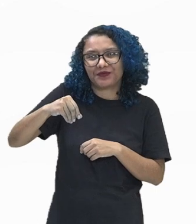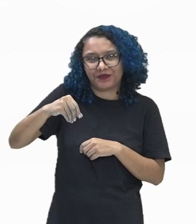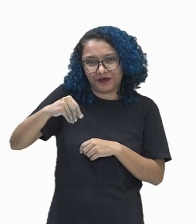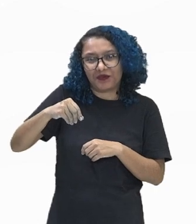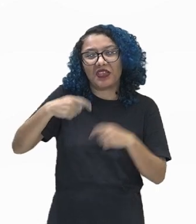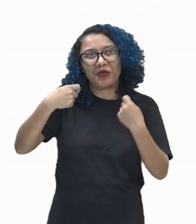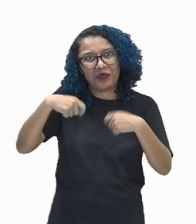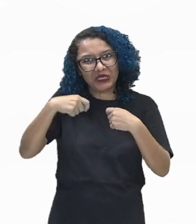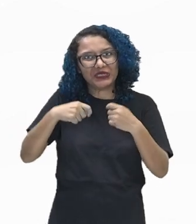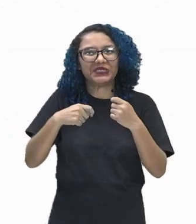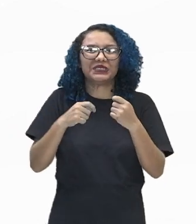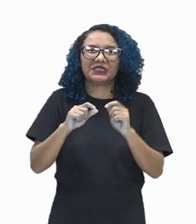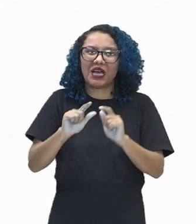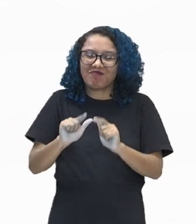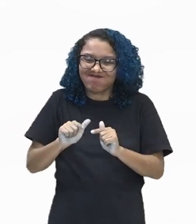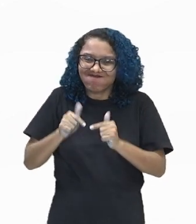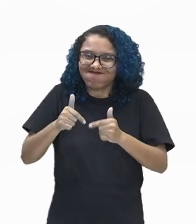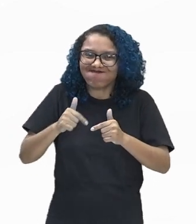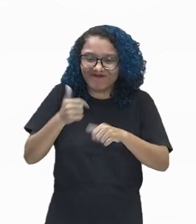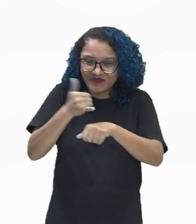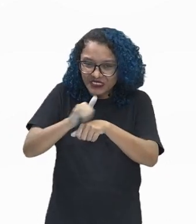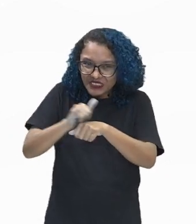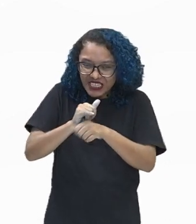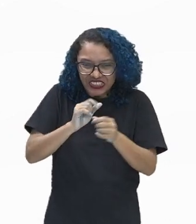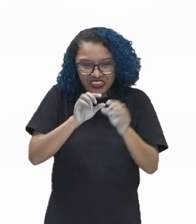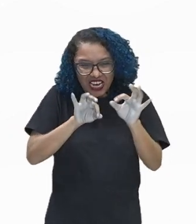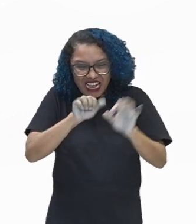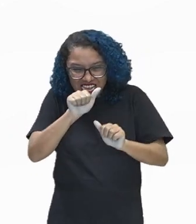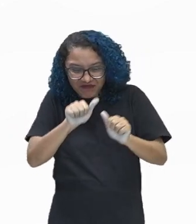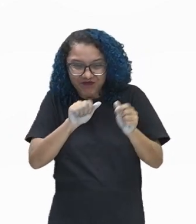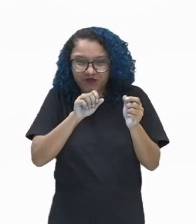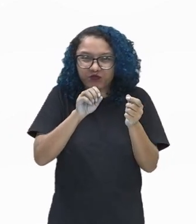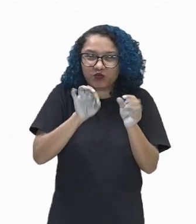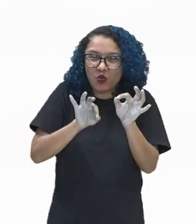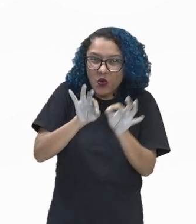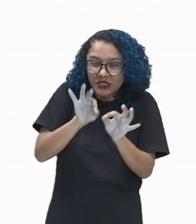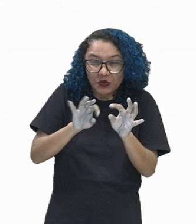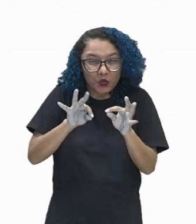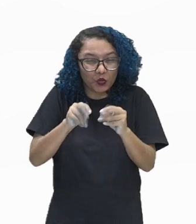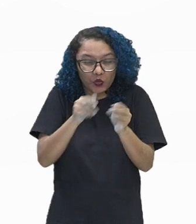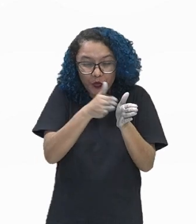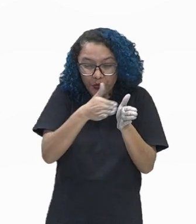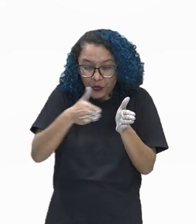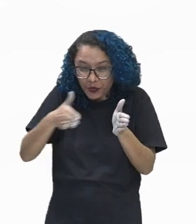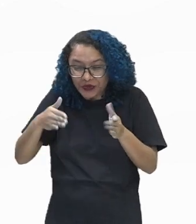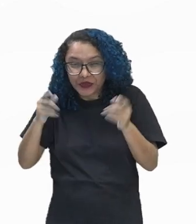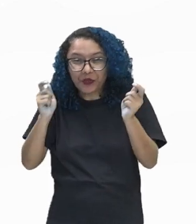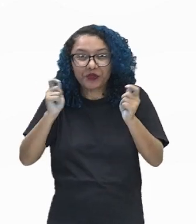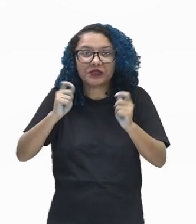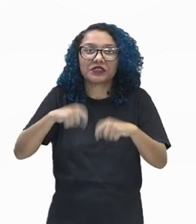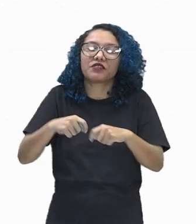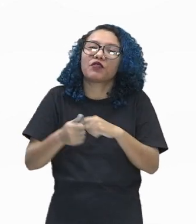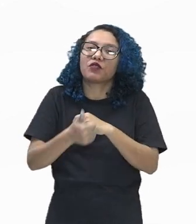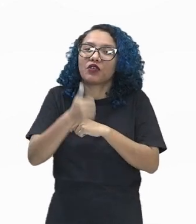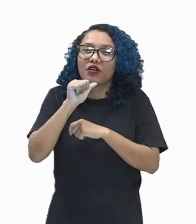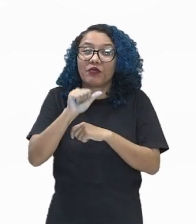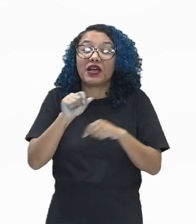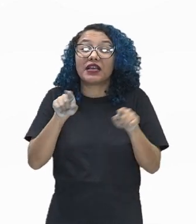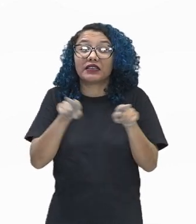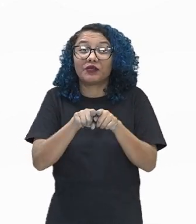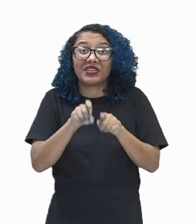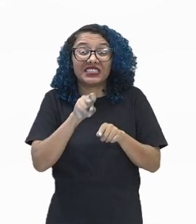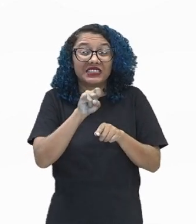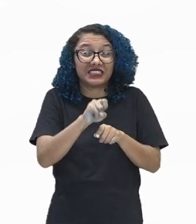para a gente poder estar bebendo. E aí nessa água doce, se a gente não cuidar, algumas empresas